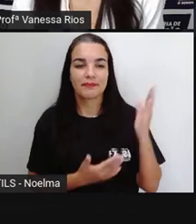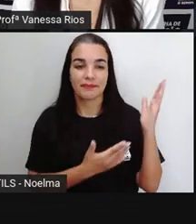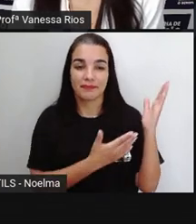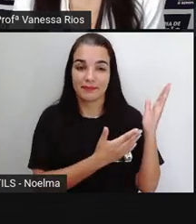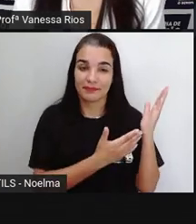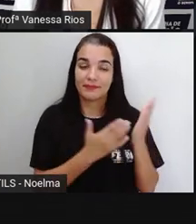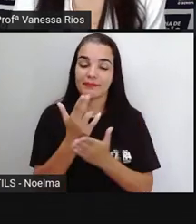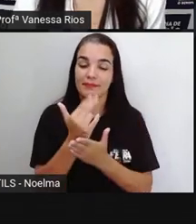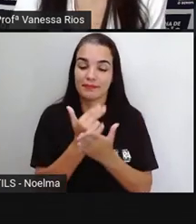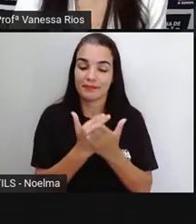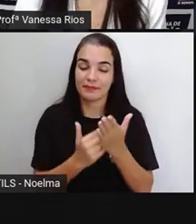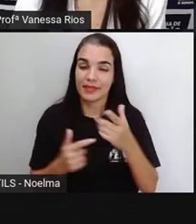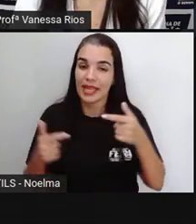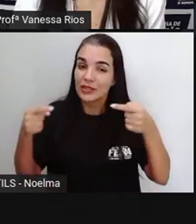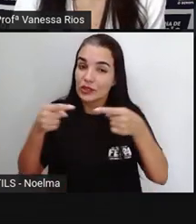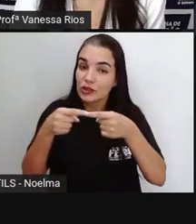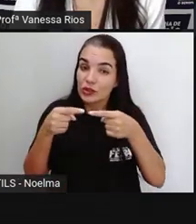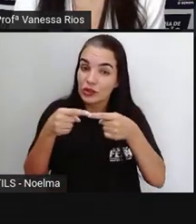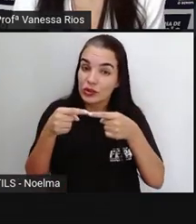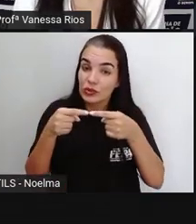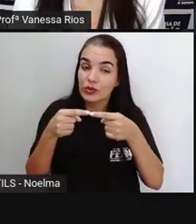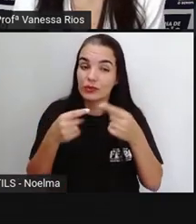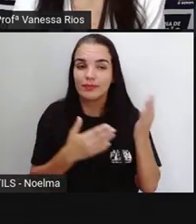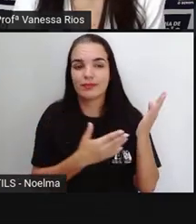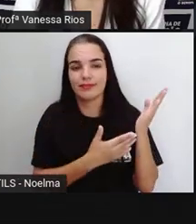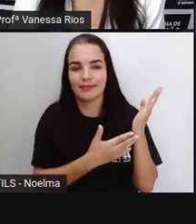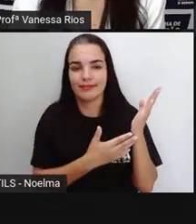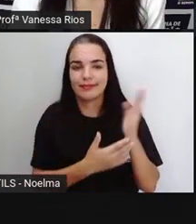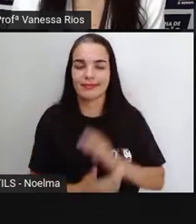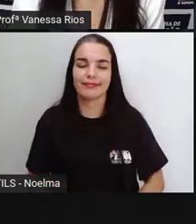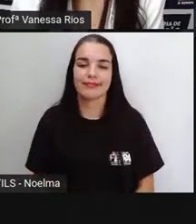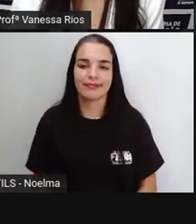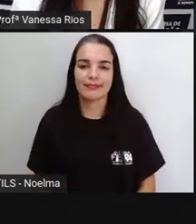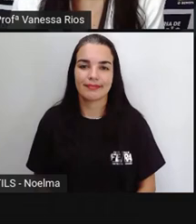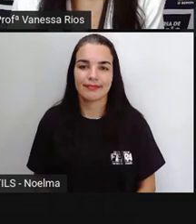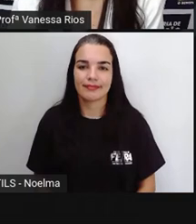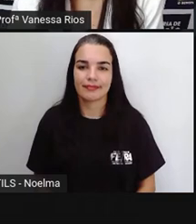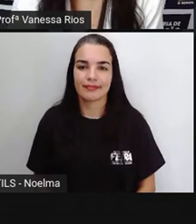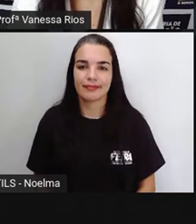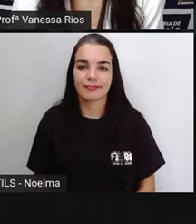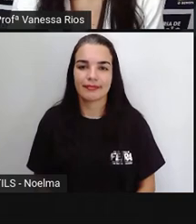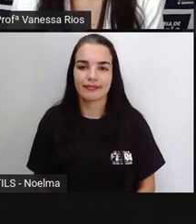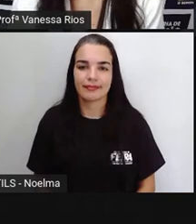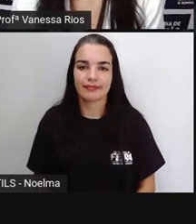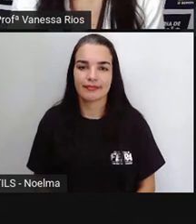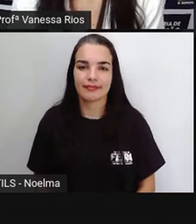aí associado à porta a figura do retângulo.